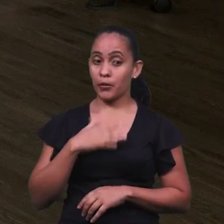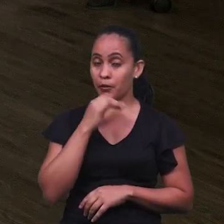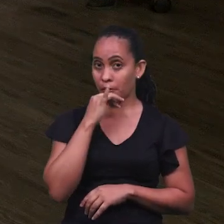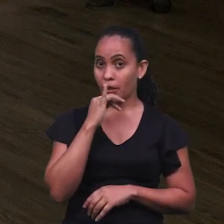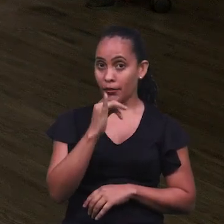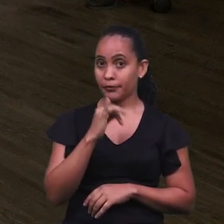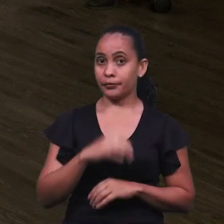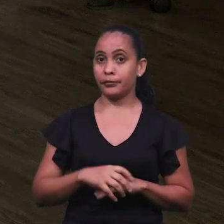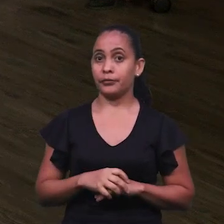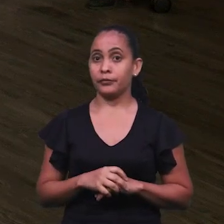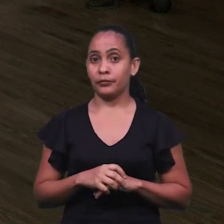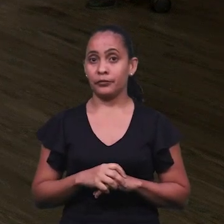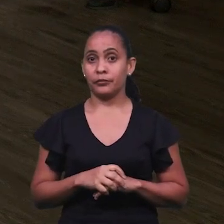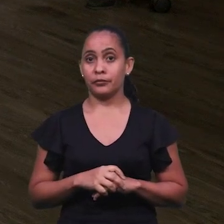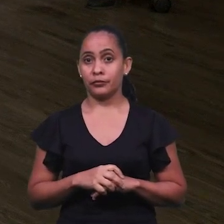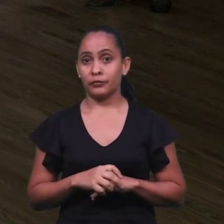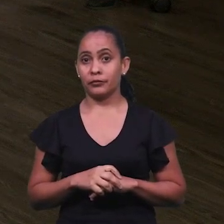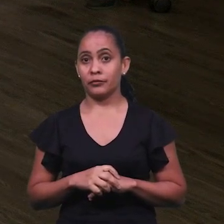posso garantir.